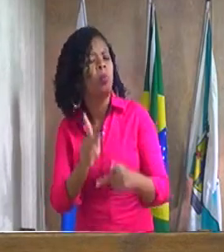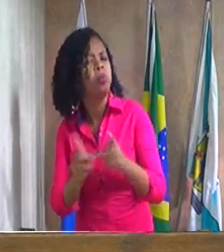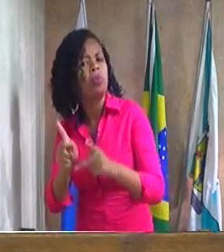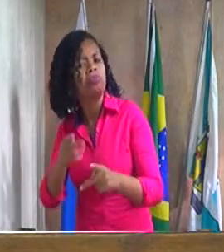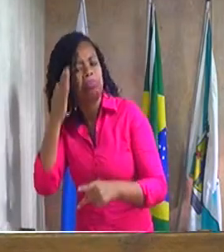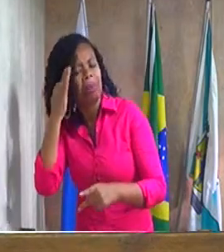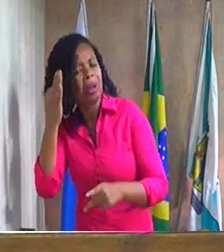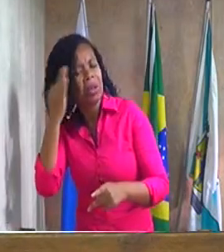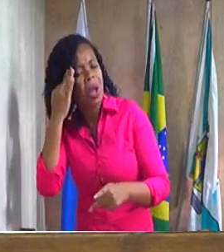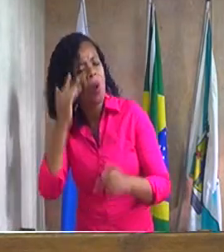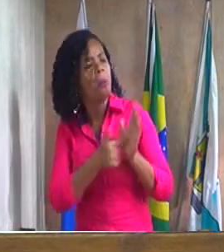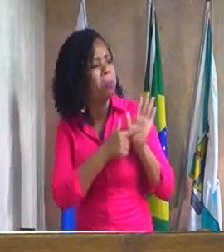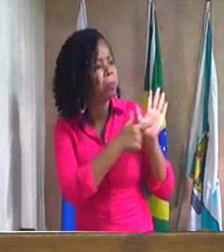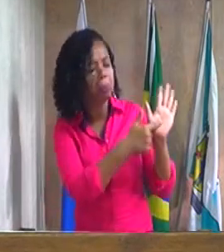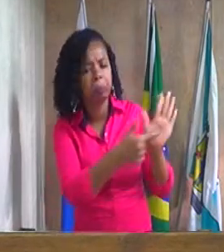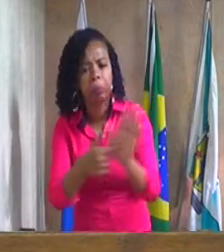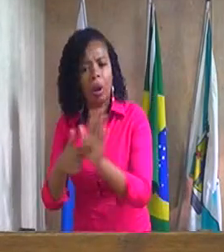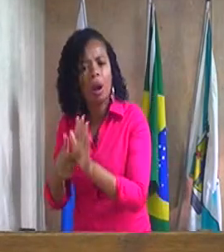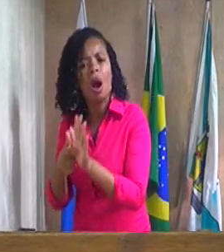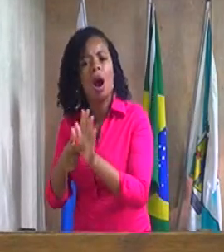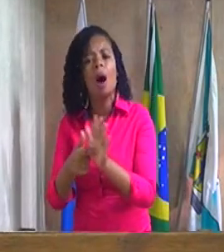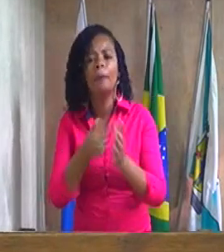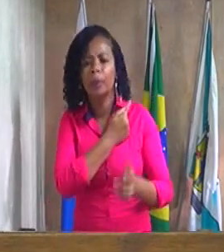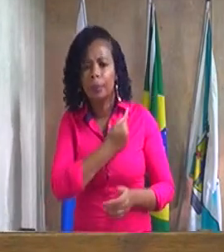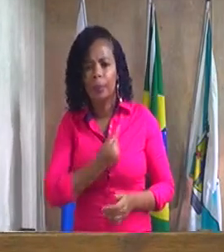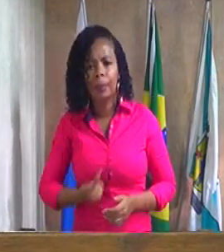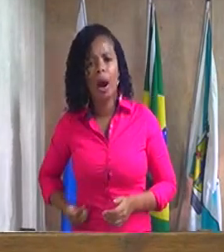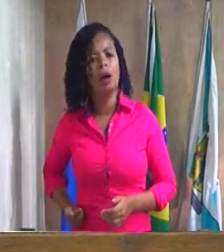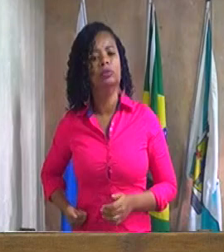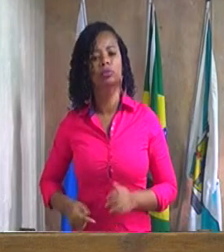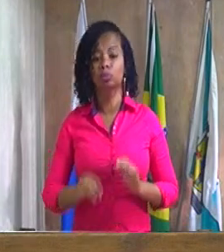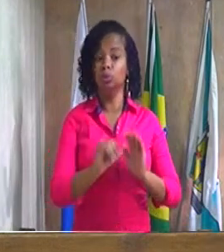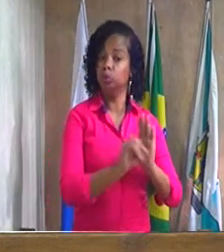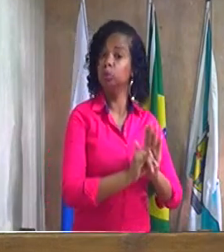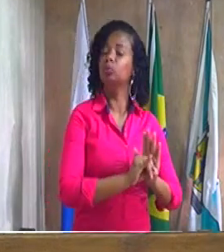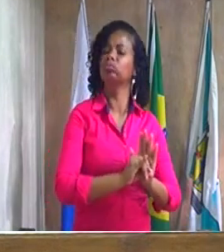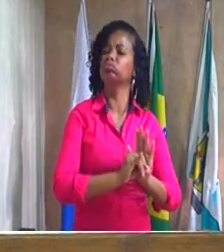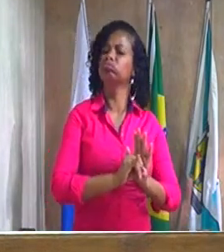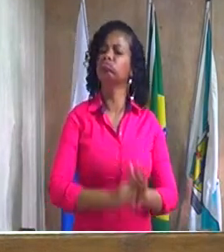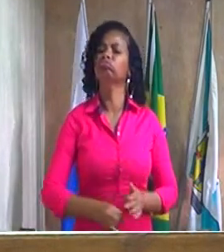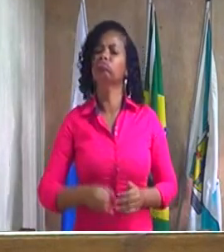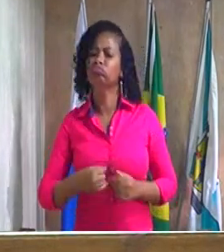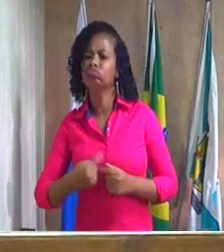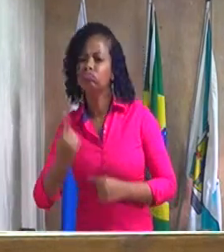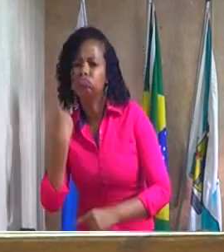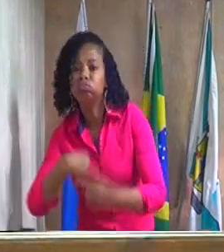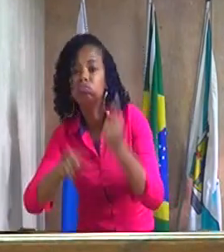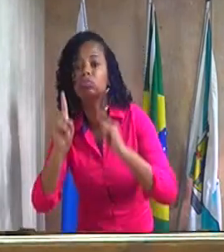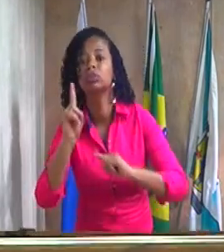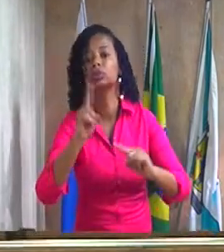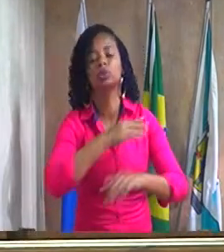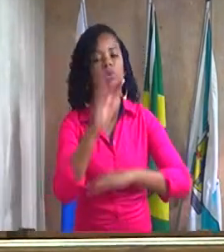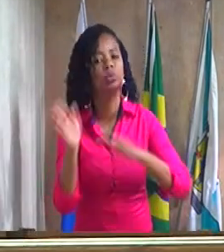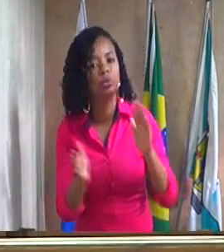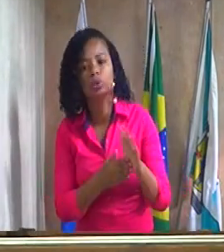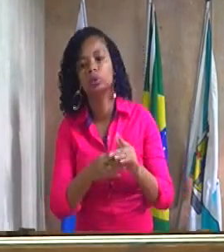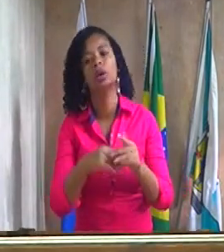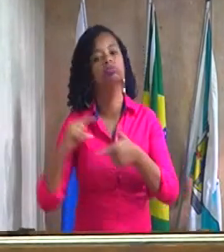passar para este governo uma forma de reconhecer essas tradições,